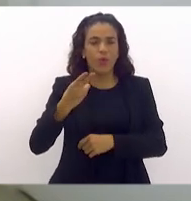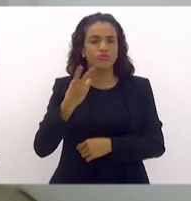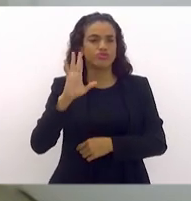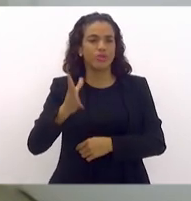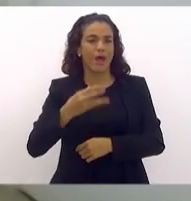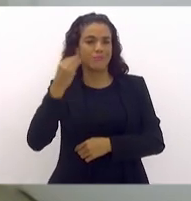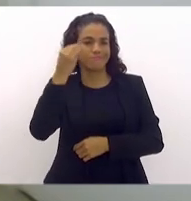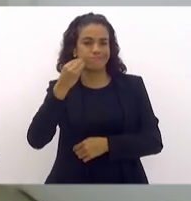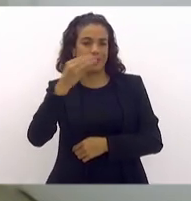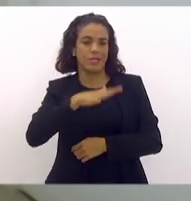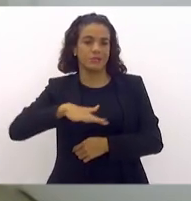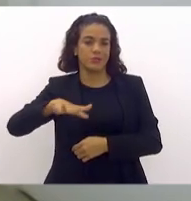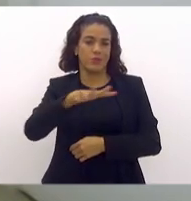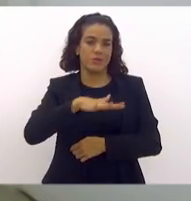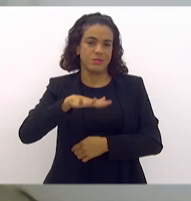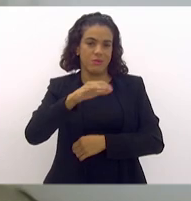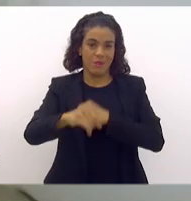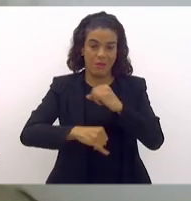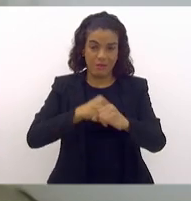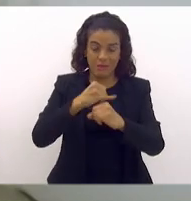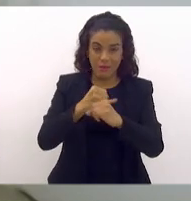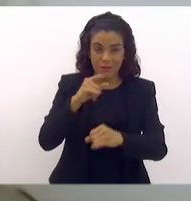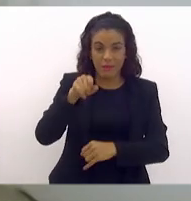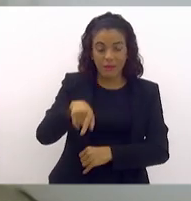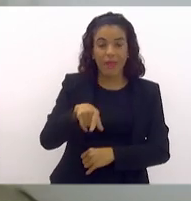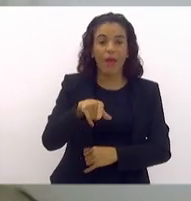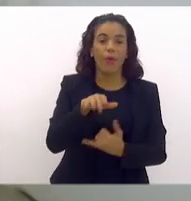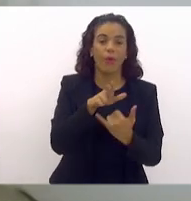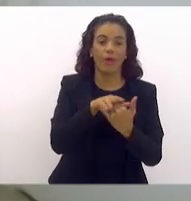de violência na internet, que é o